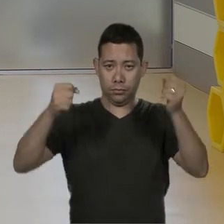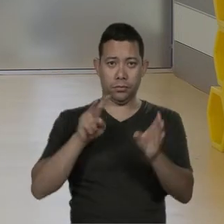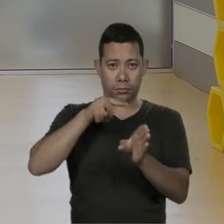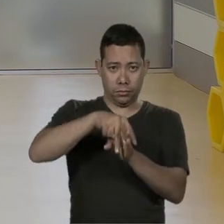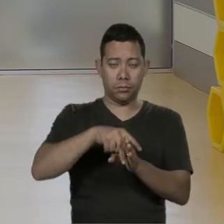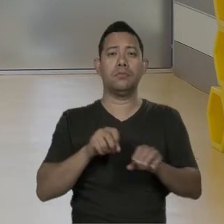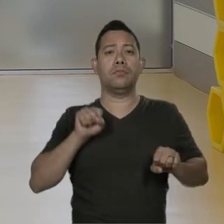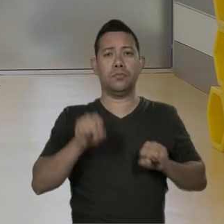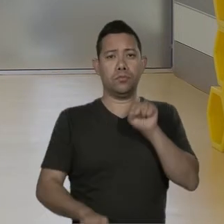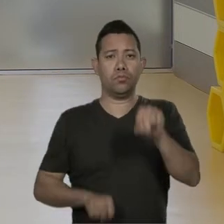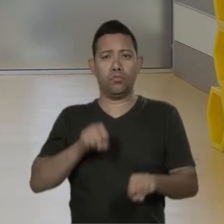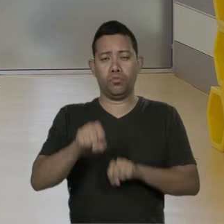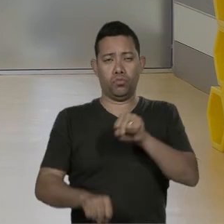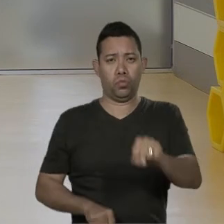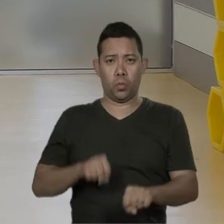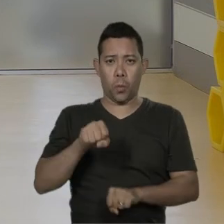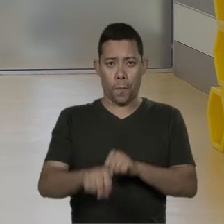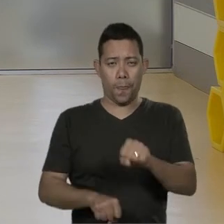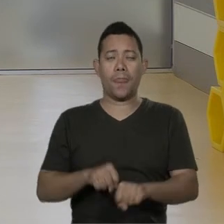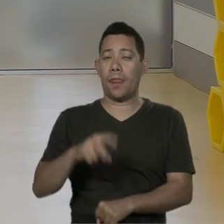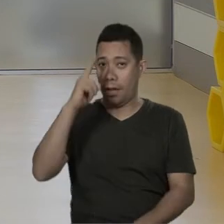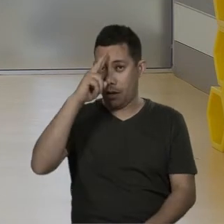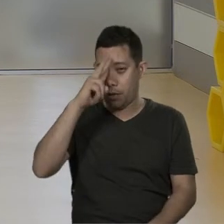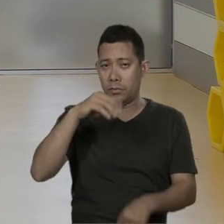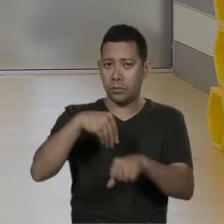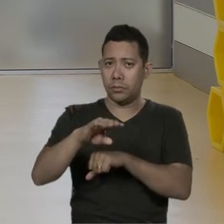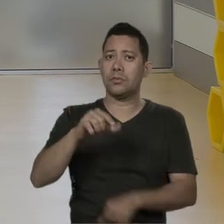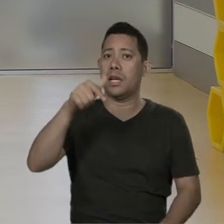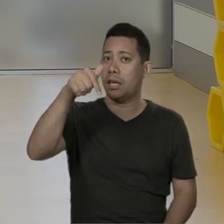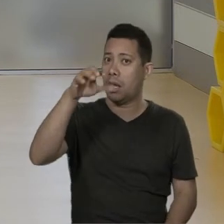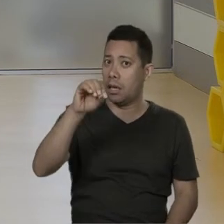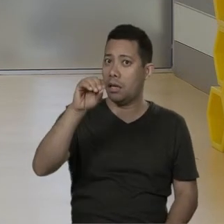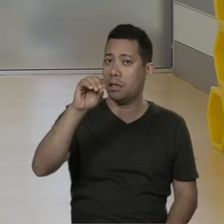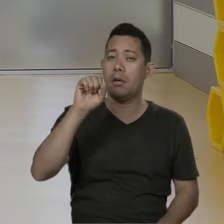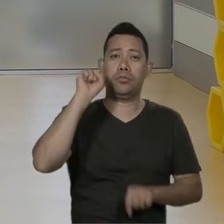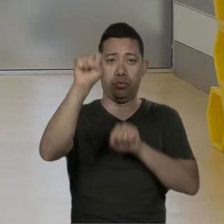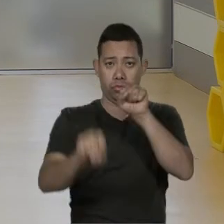pé. Subiu. Mantenha o giro a 70 RPMs.